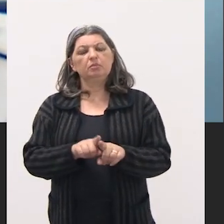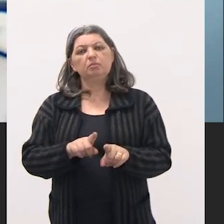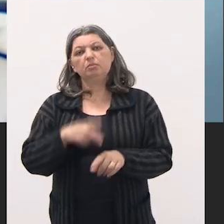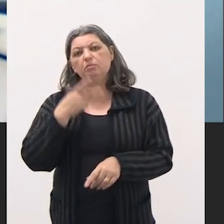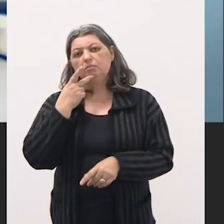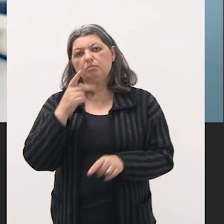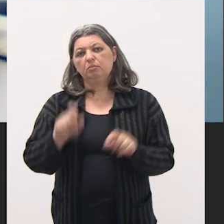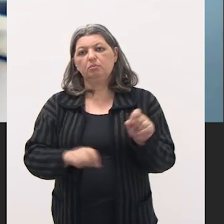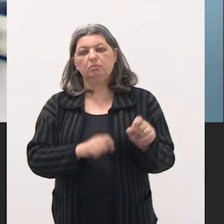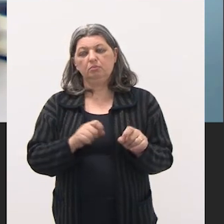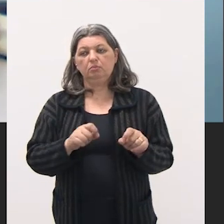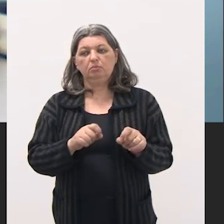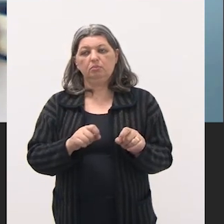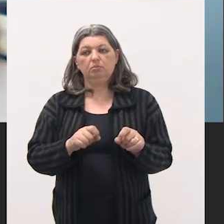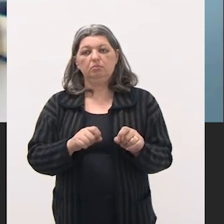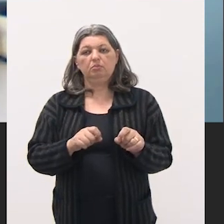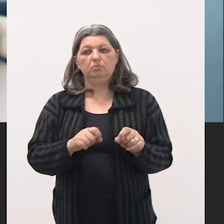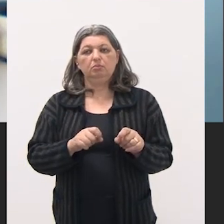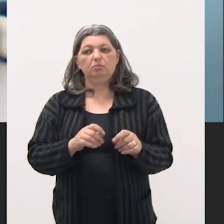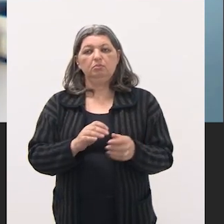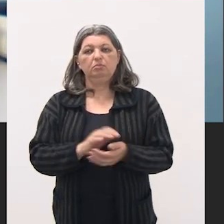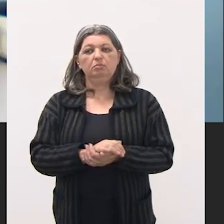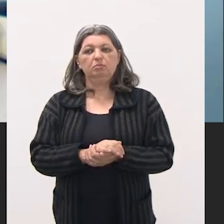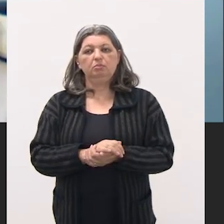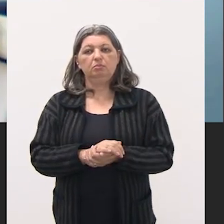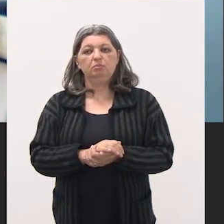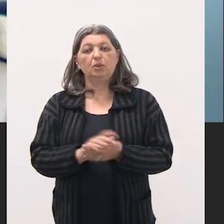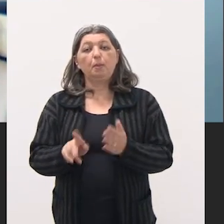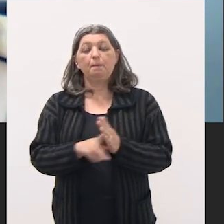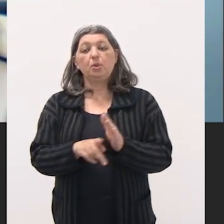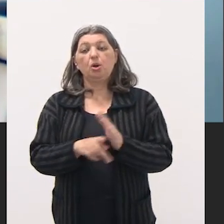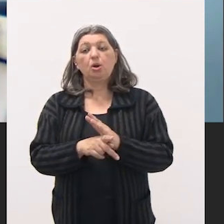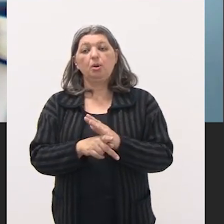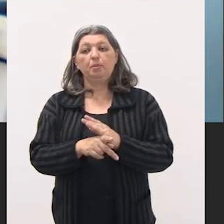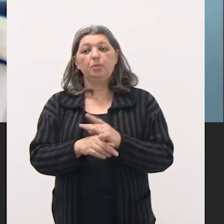falamos sobre a questão do atendimento,